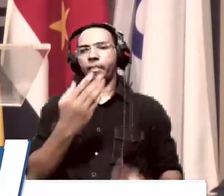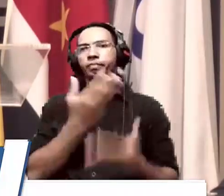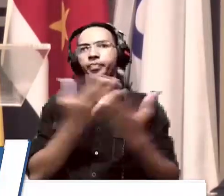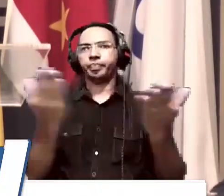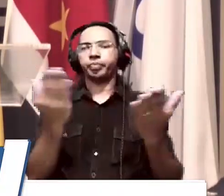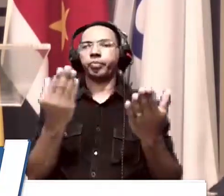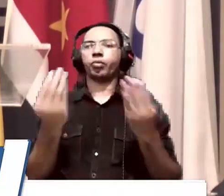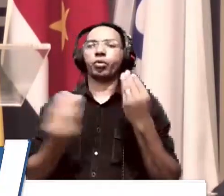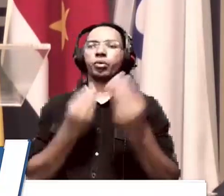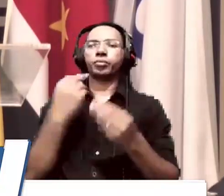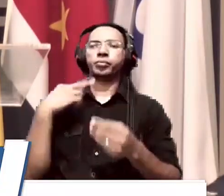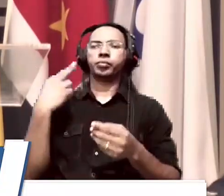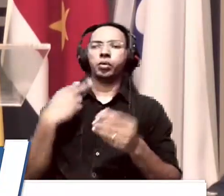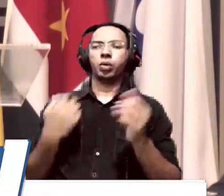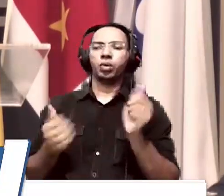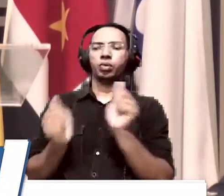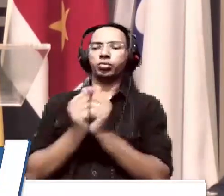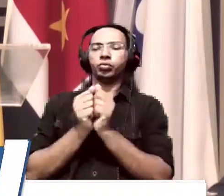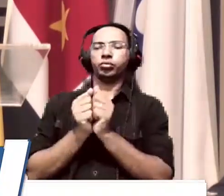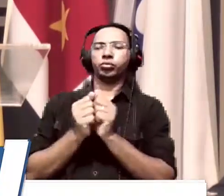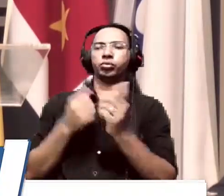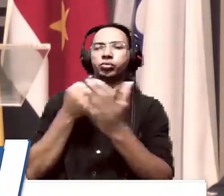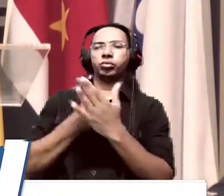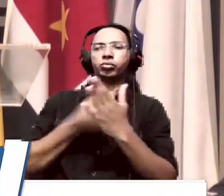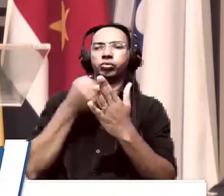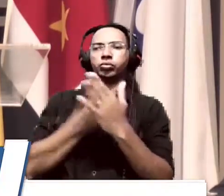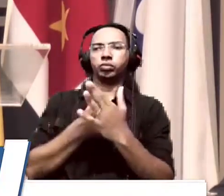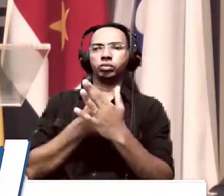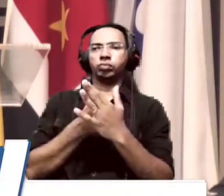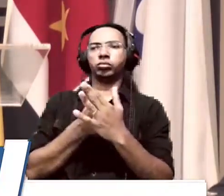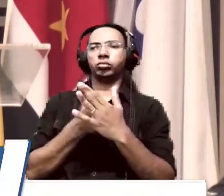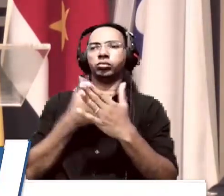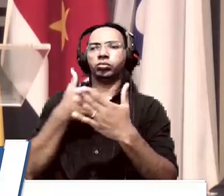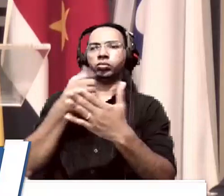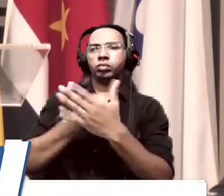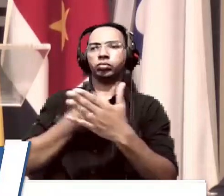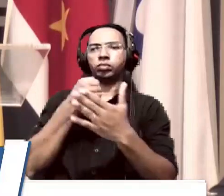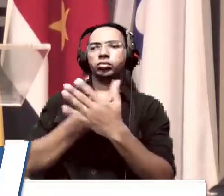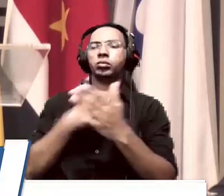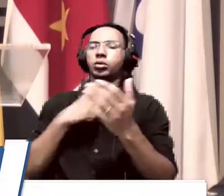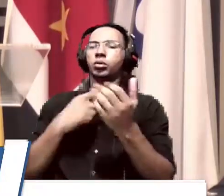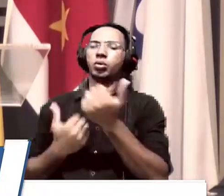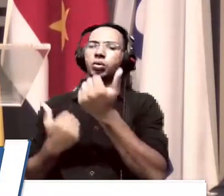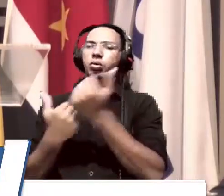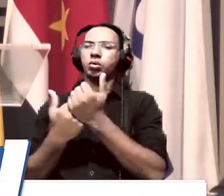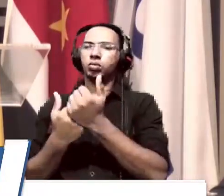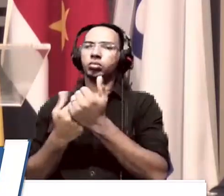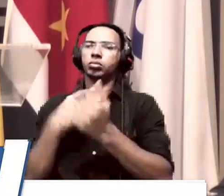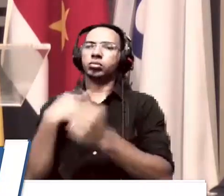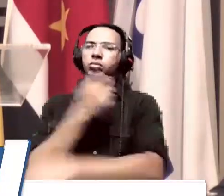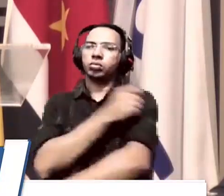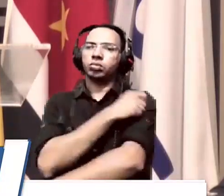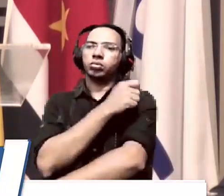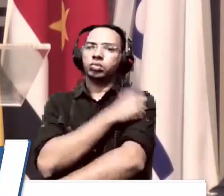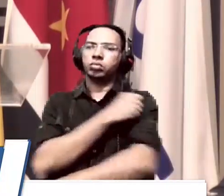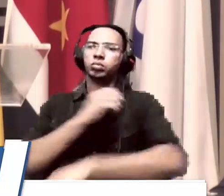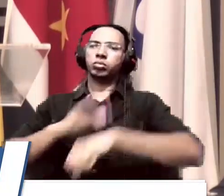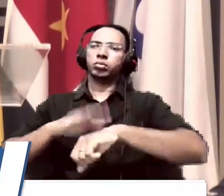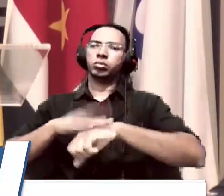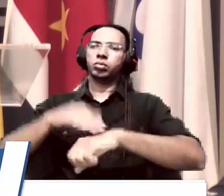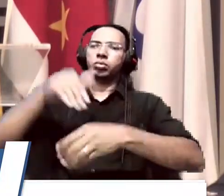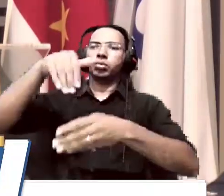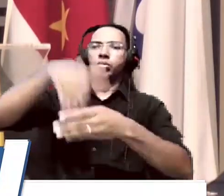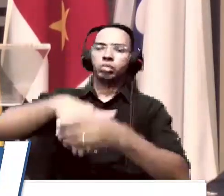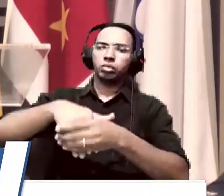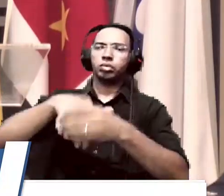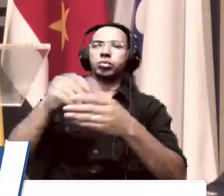se somem a gente nessa reivindicação, nessa luta, e podem contar com a gente, com nós, estudantes, quando for votar subsídio, quando for fazer essa